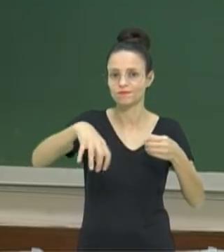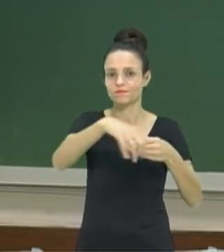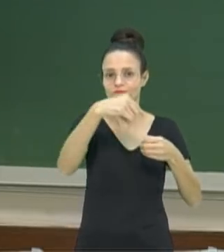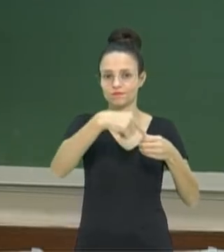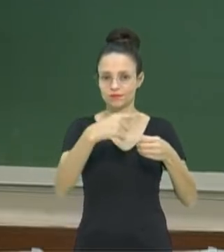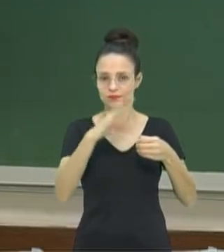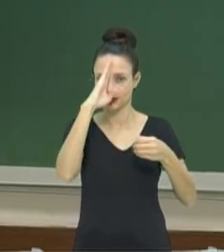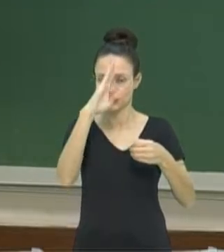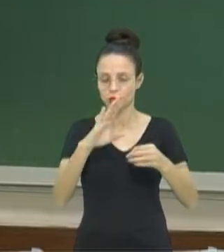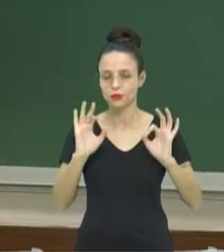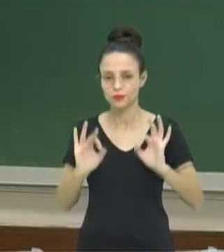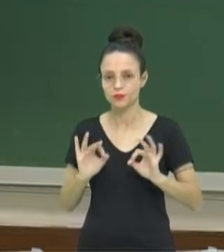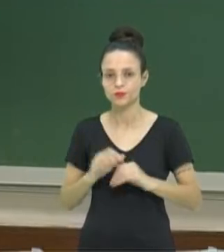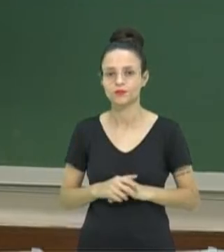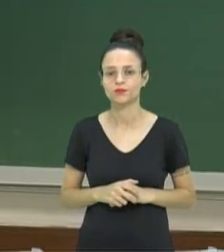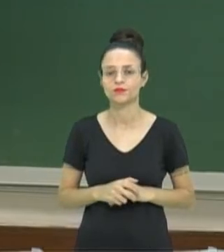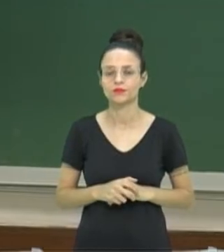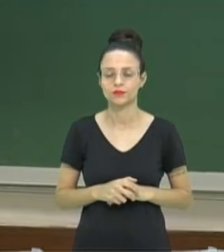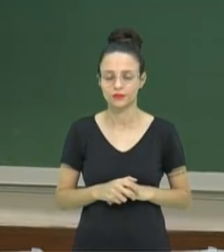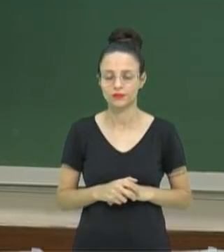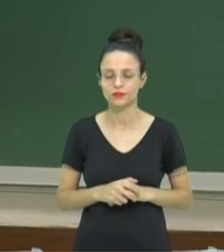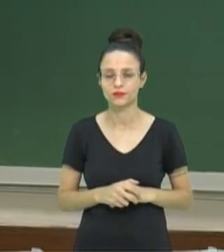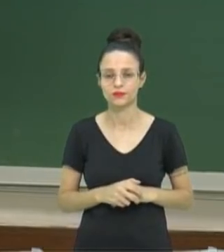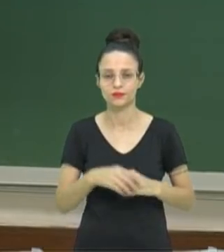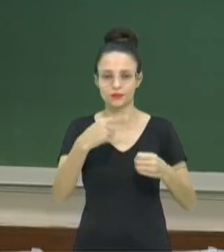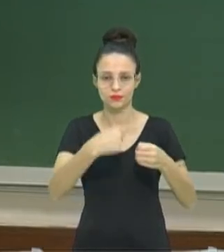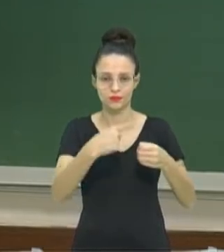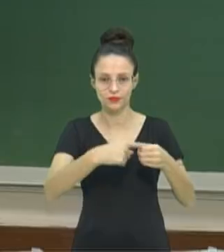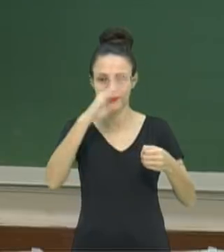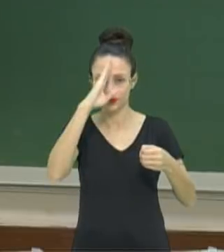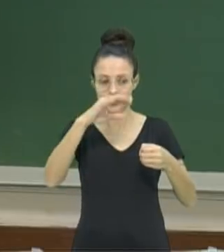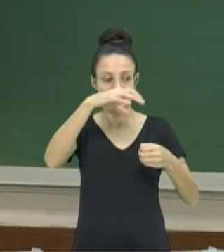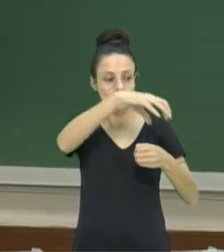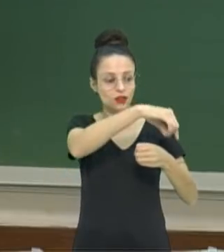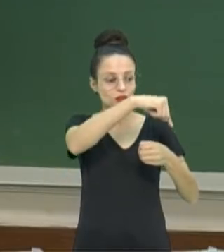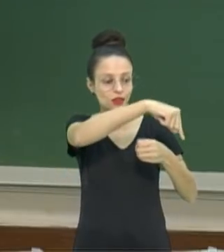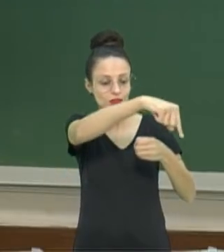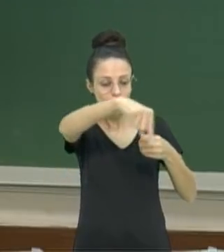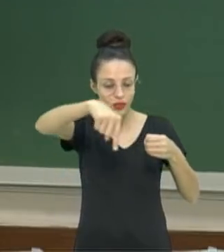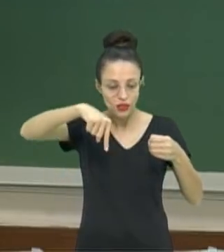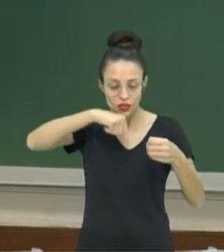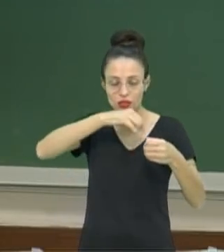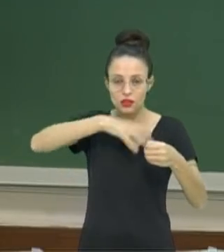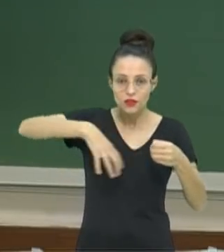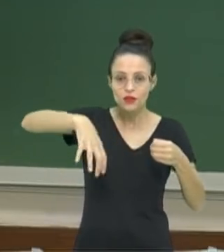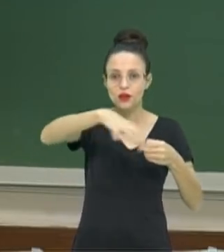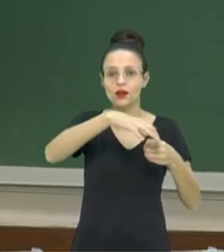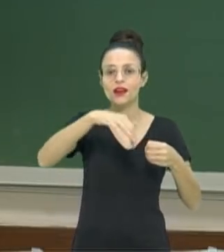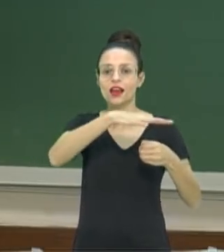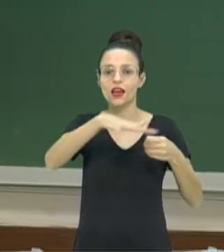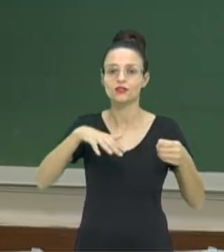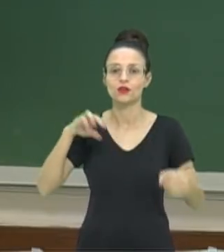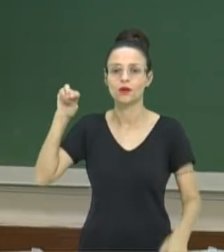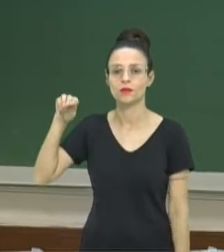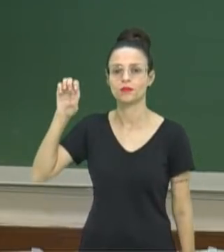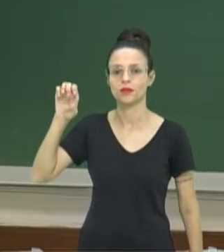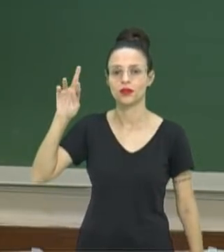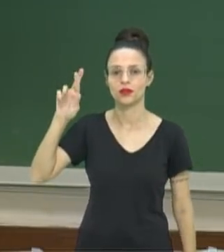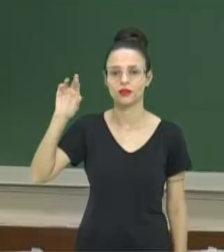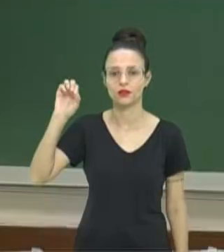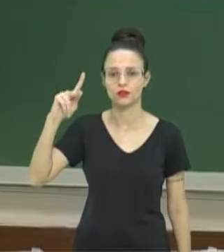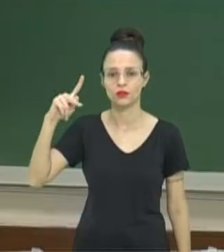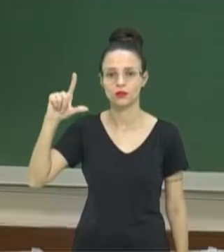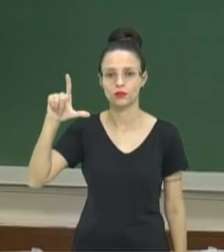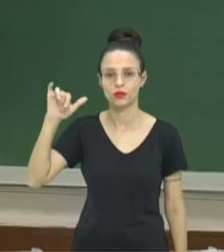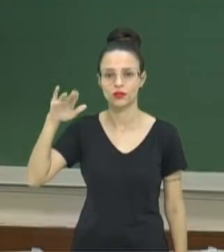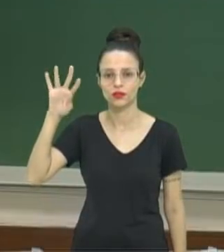principal, tá? Ficam em volta da metrópole. Tudo que está em volta da metrópole a gente chama de região metropolitana. E aí